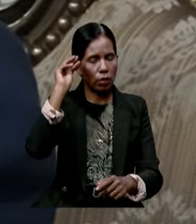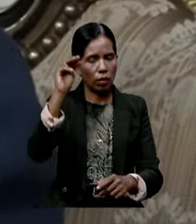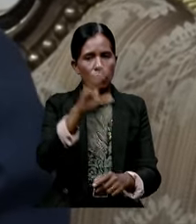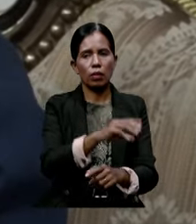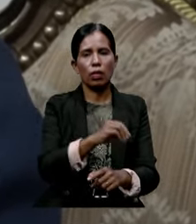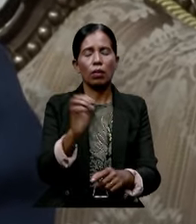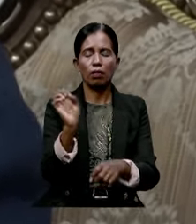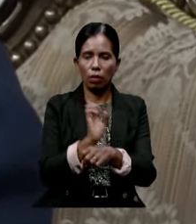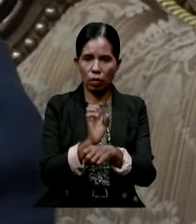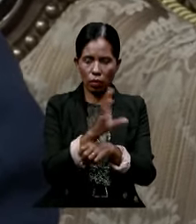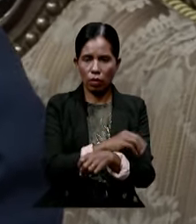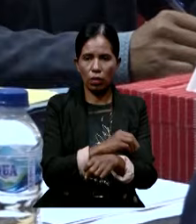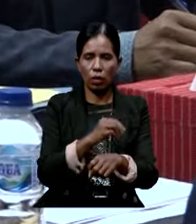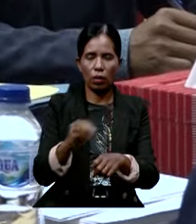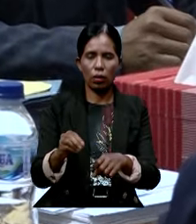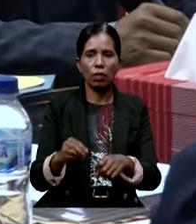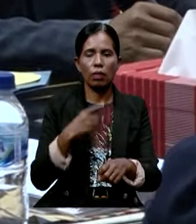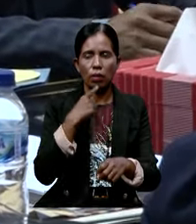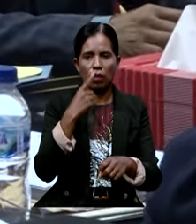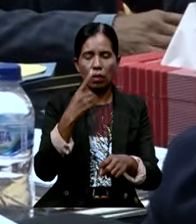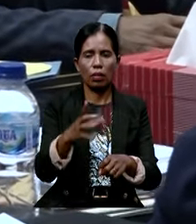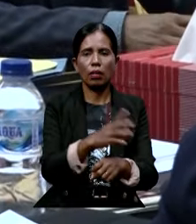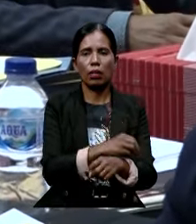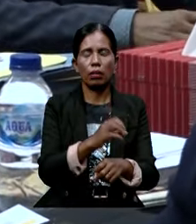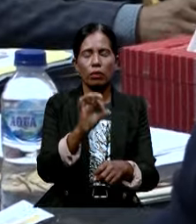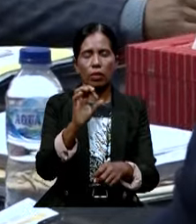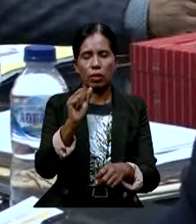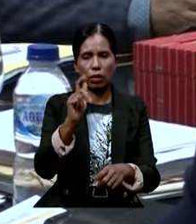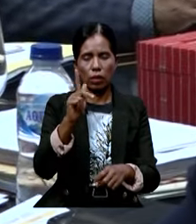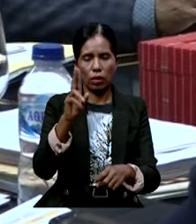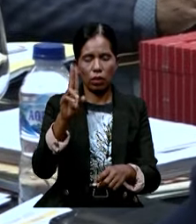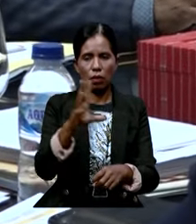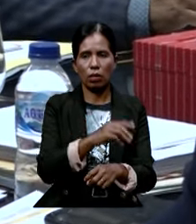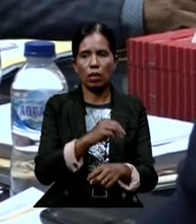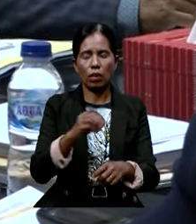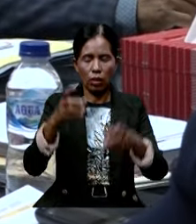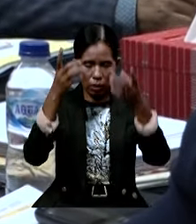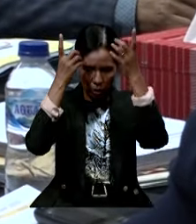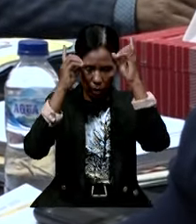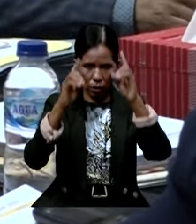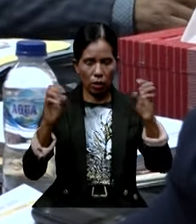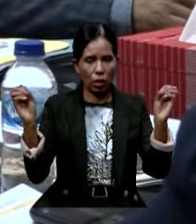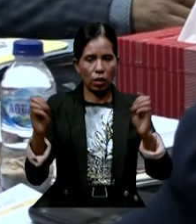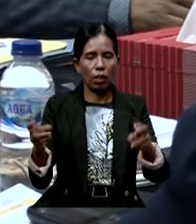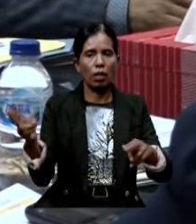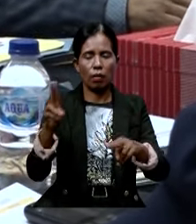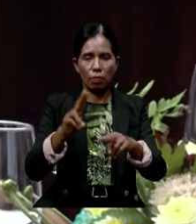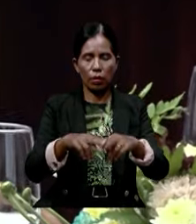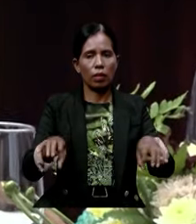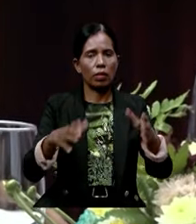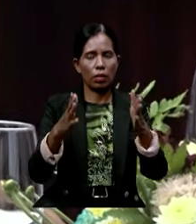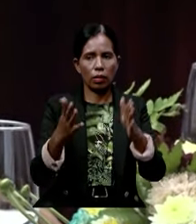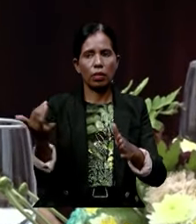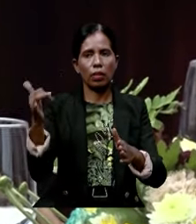coordenador assunto econômico, no ministro turismo no ambiente, Francisco Calbo Adilai, decide la prolonga funcionário contratado